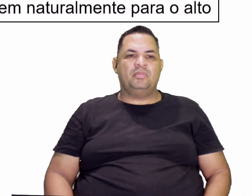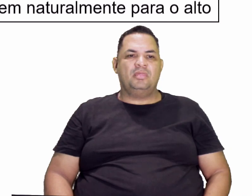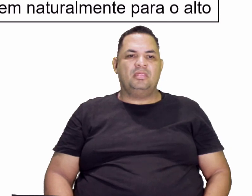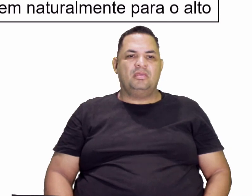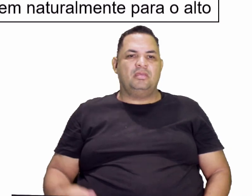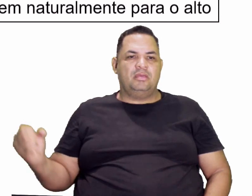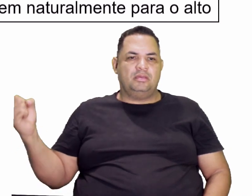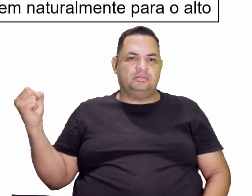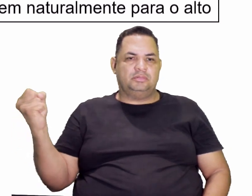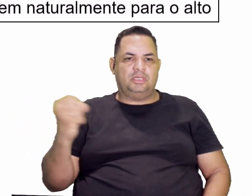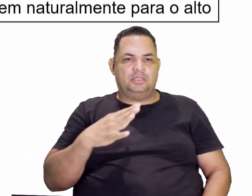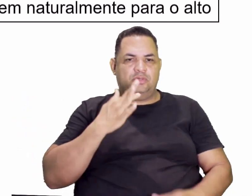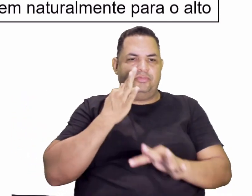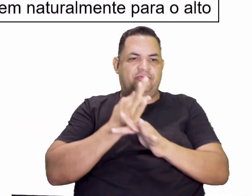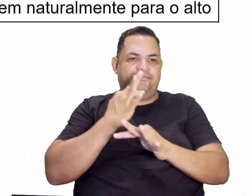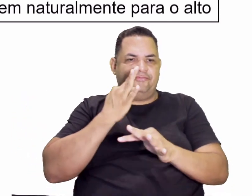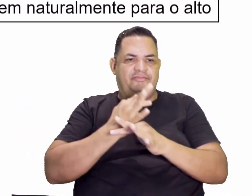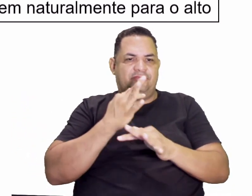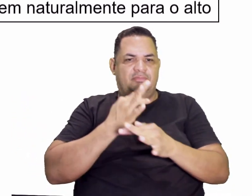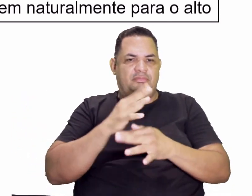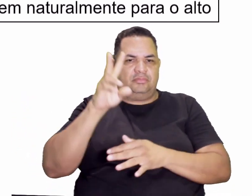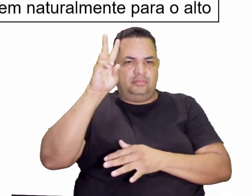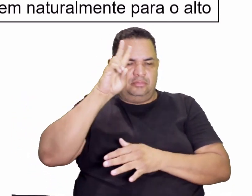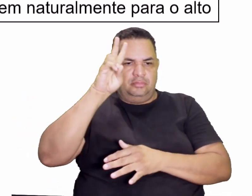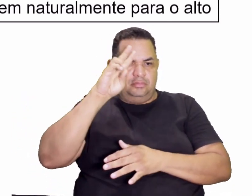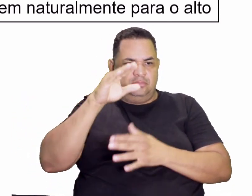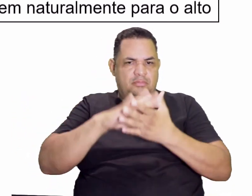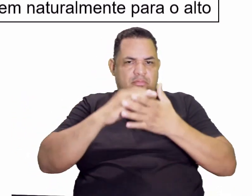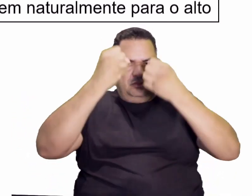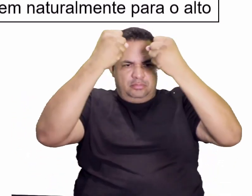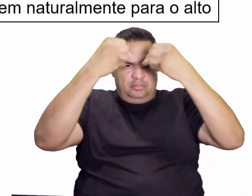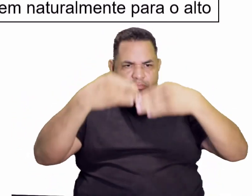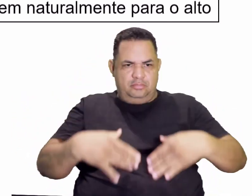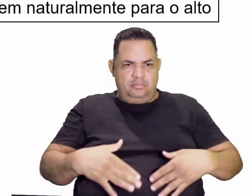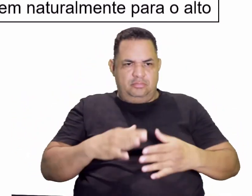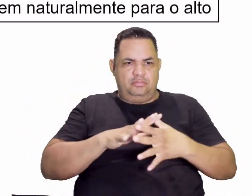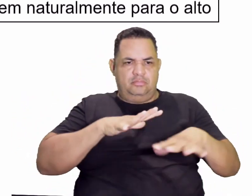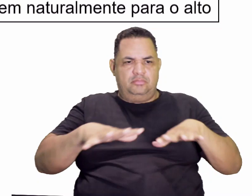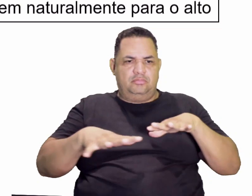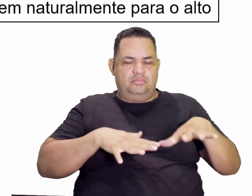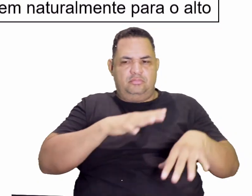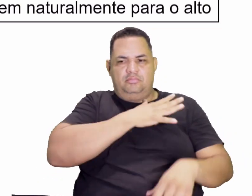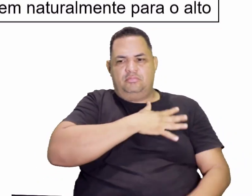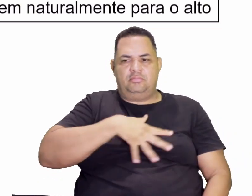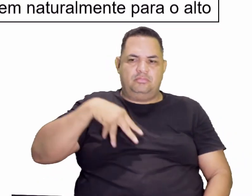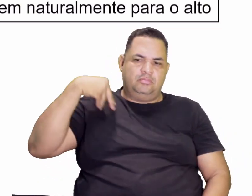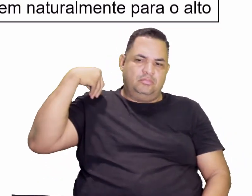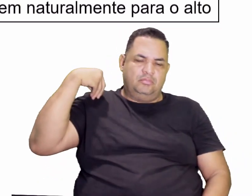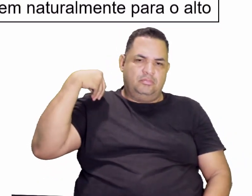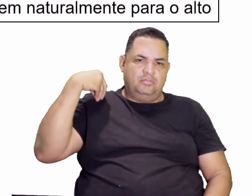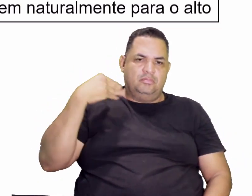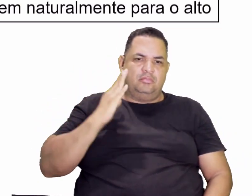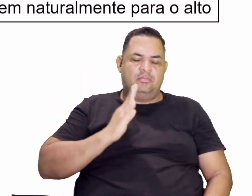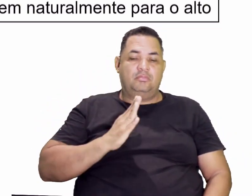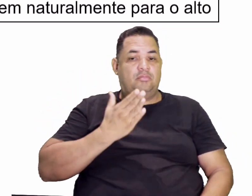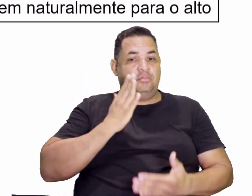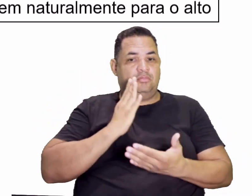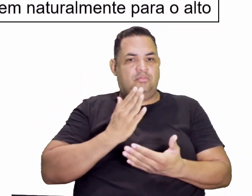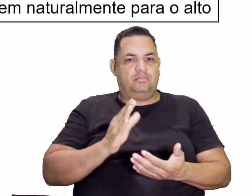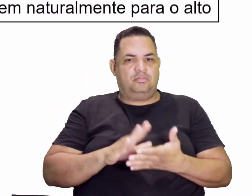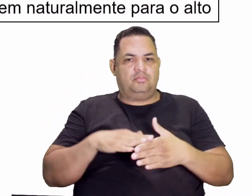A nova física, gente. Relembrando a explicação sobre o movimento em Aristóteles, né? Nós vimos